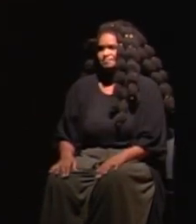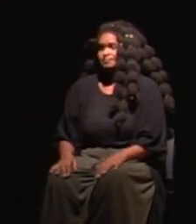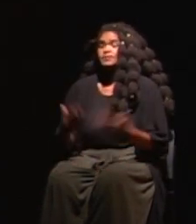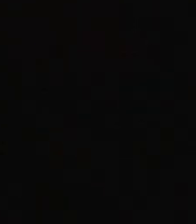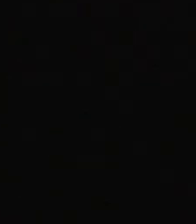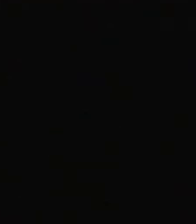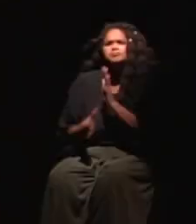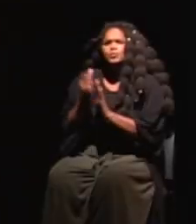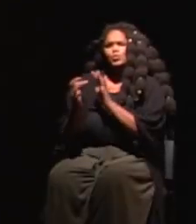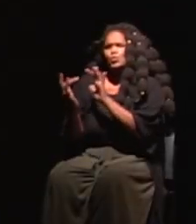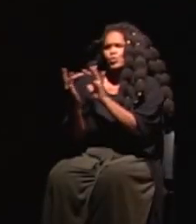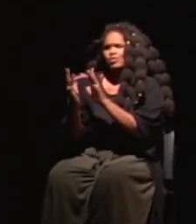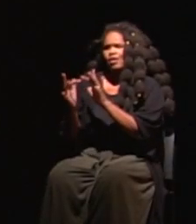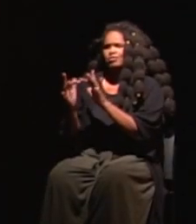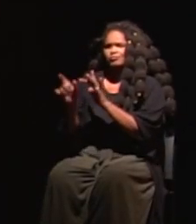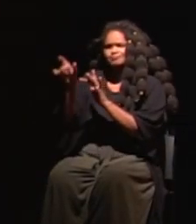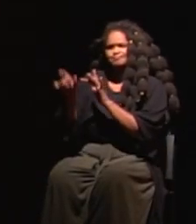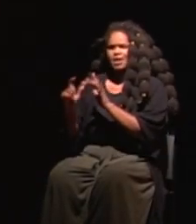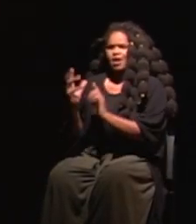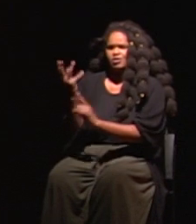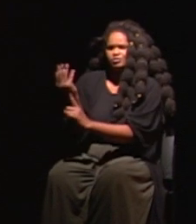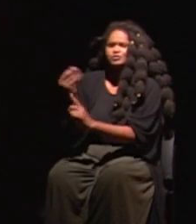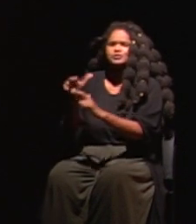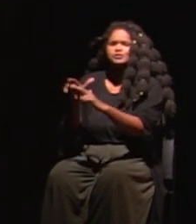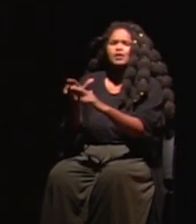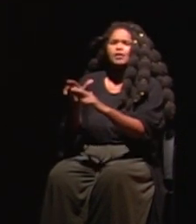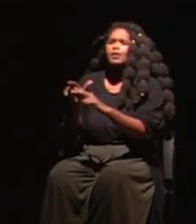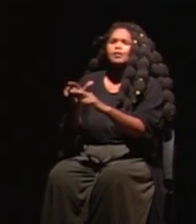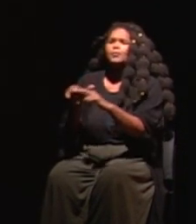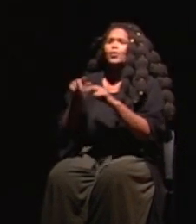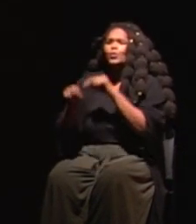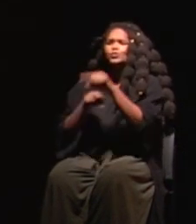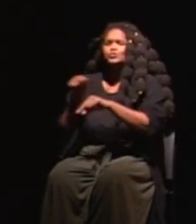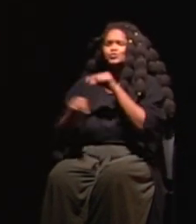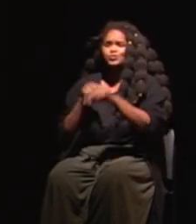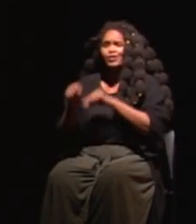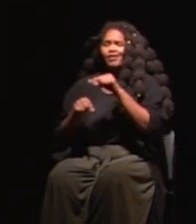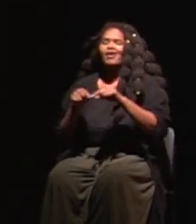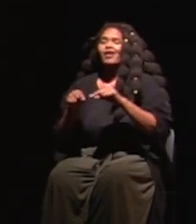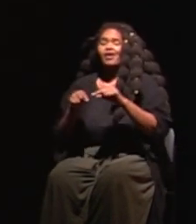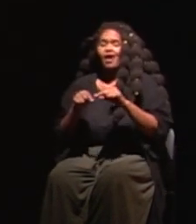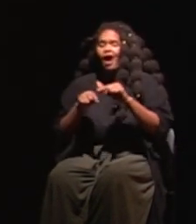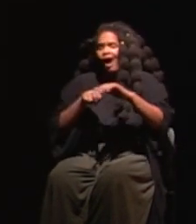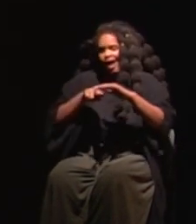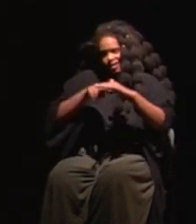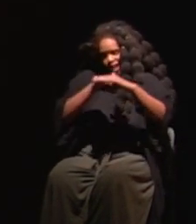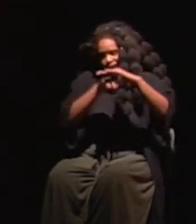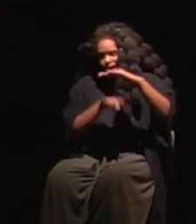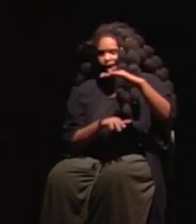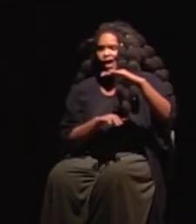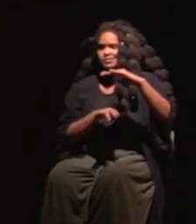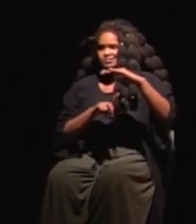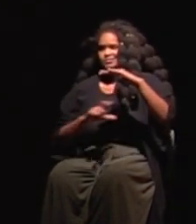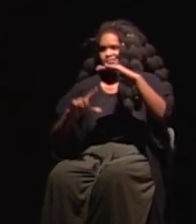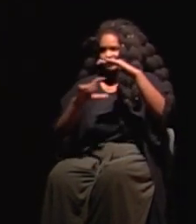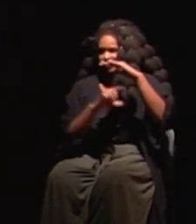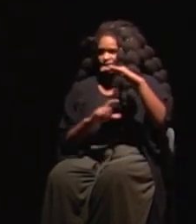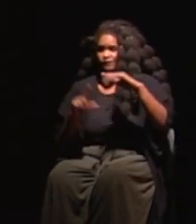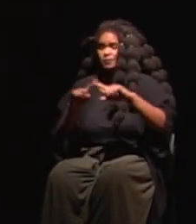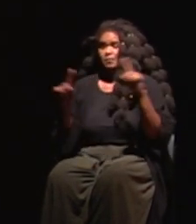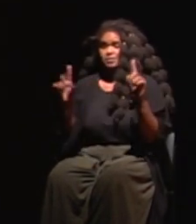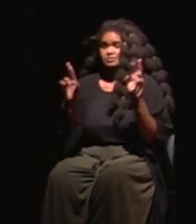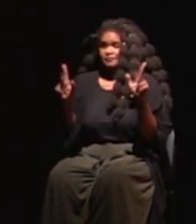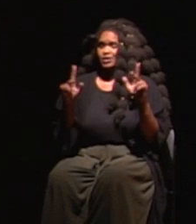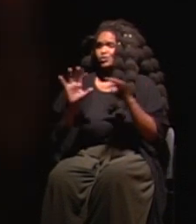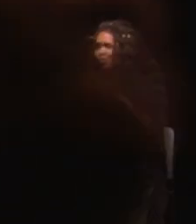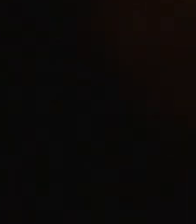também, primeiro, com a Estefânia foi via acervo, em outra chave, diferente da Eliana, porque eu aqui no MS, além de trabalhar